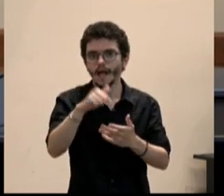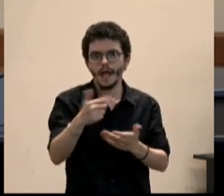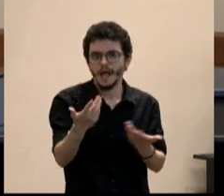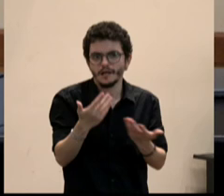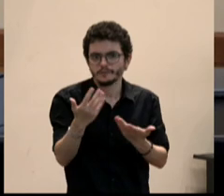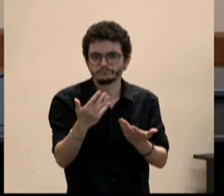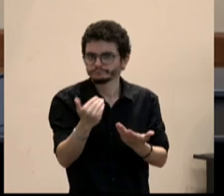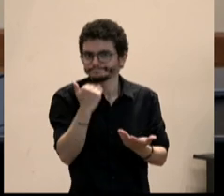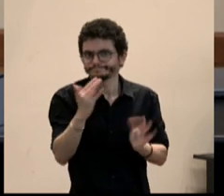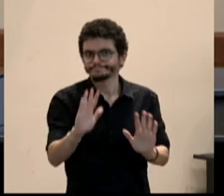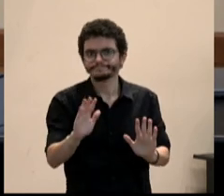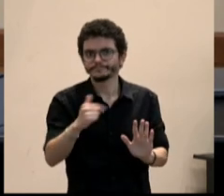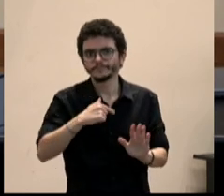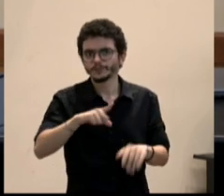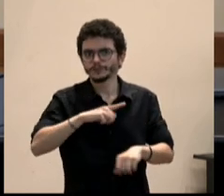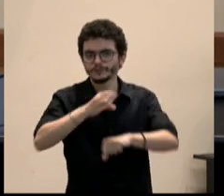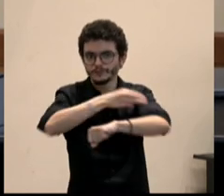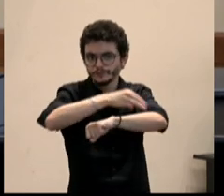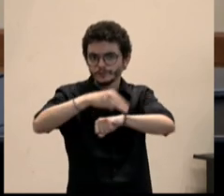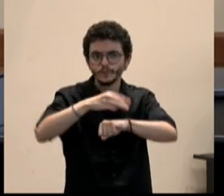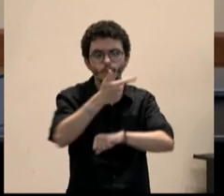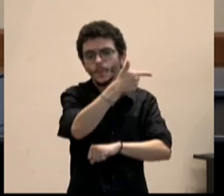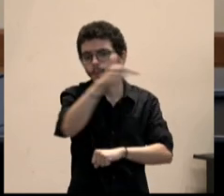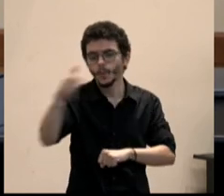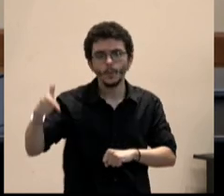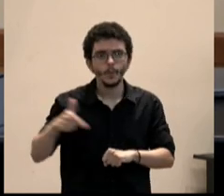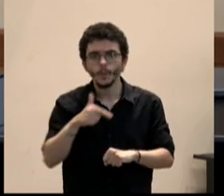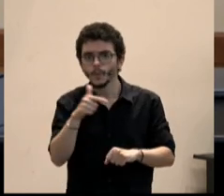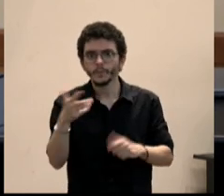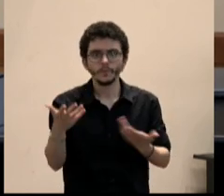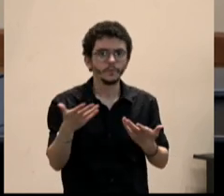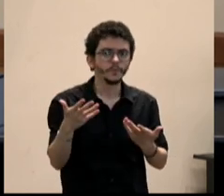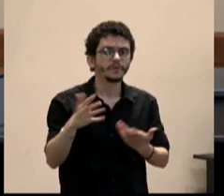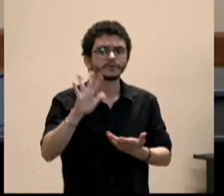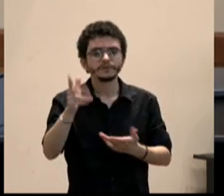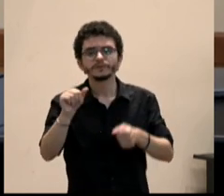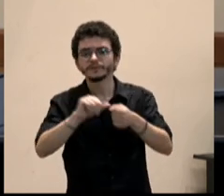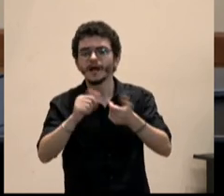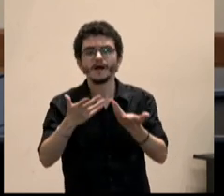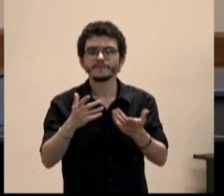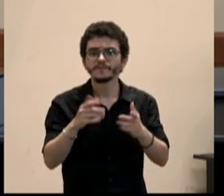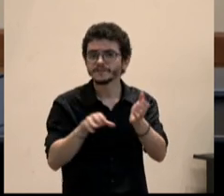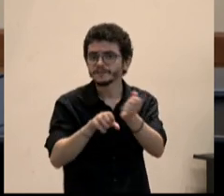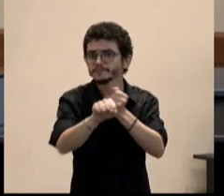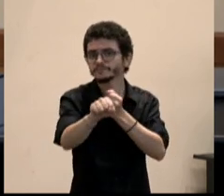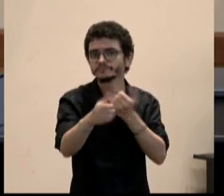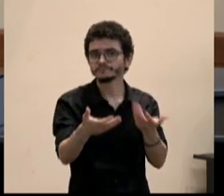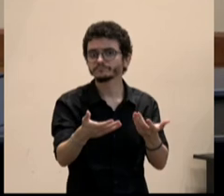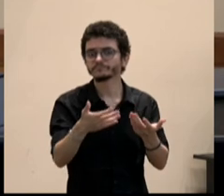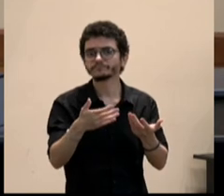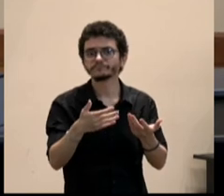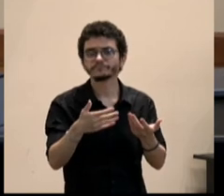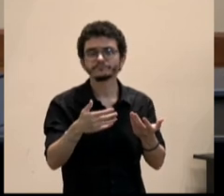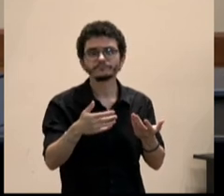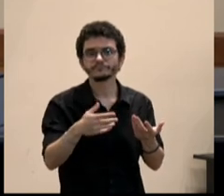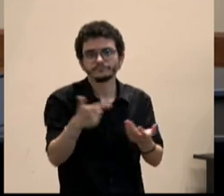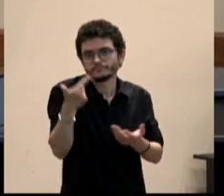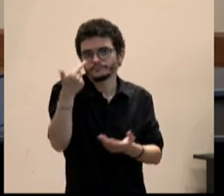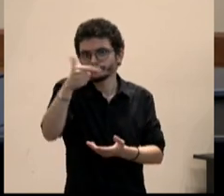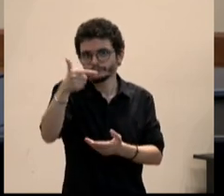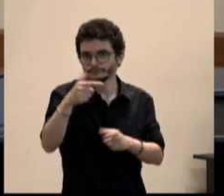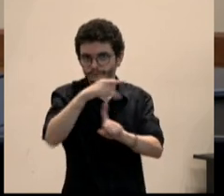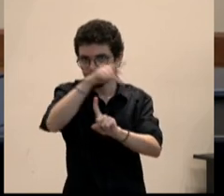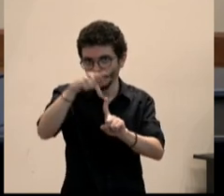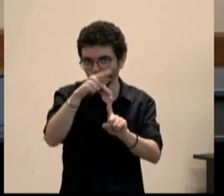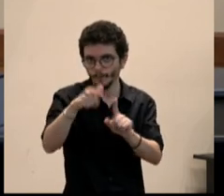tinha magistério e meus colegas eram todos com magistério. A gente estava todo mundo fazendo graduação. E aí não tinha plano de carreira.